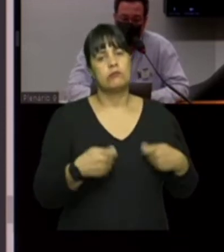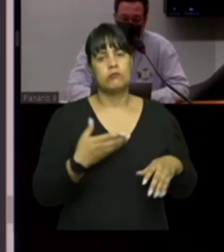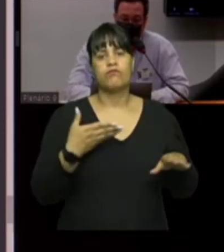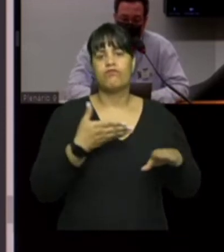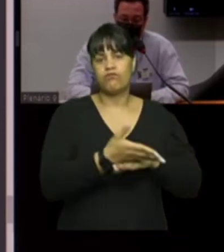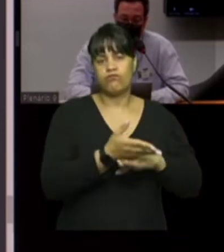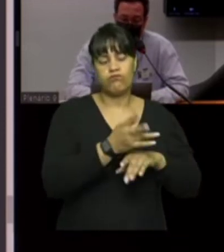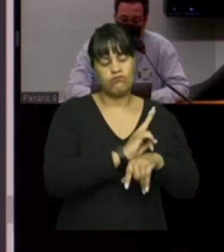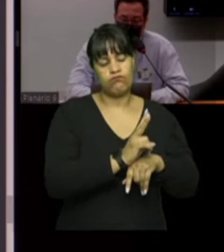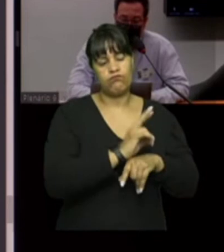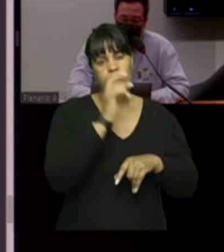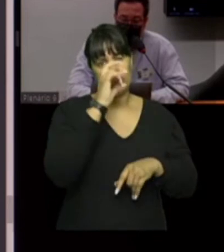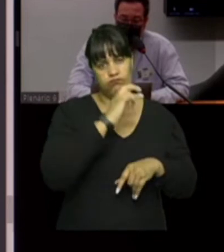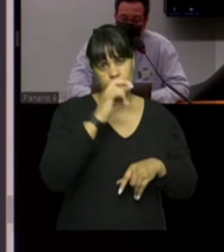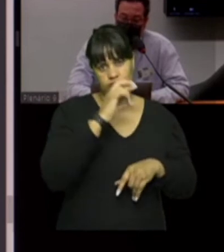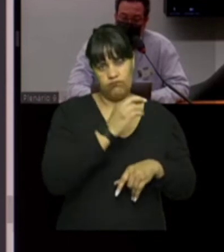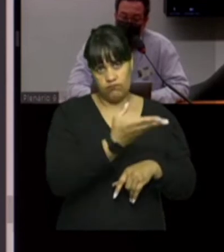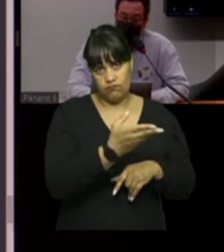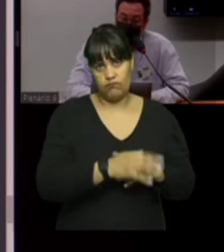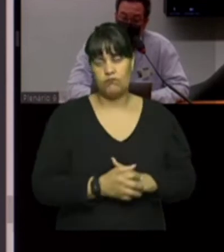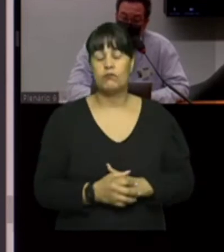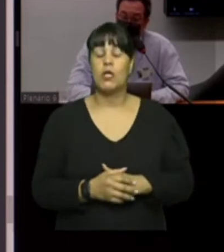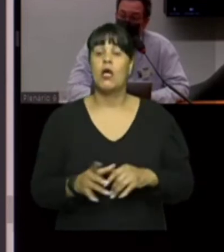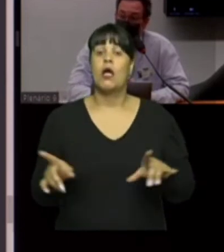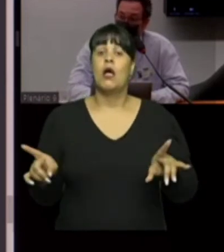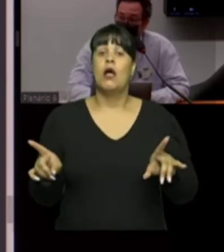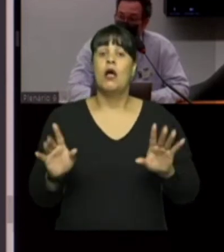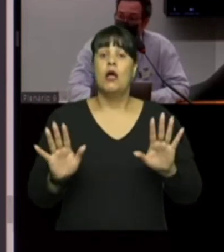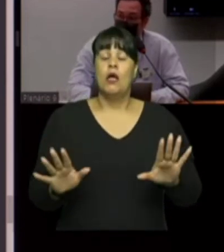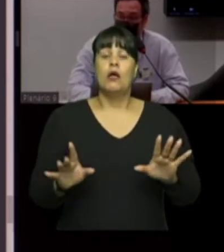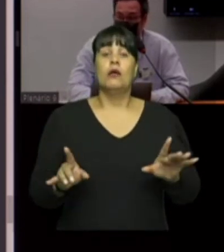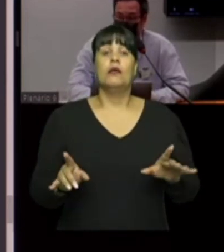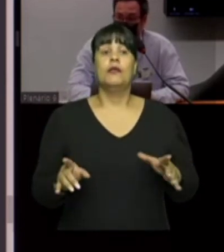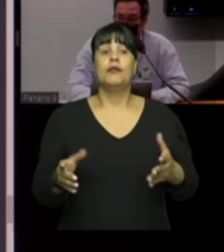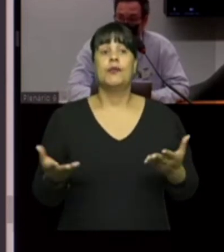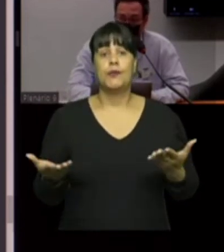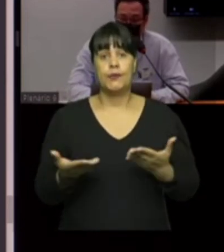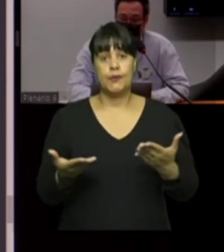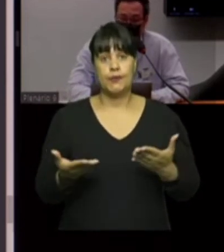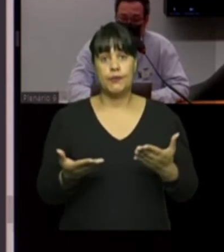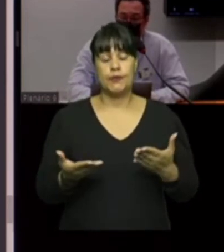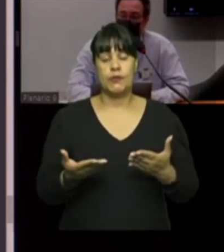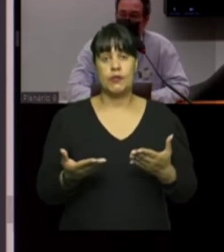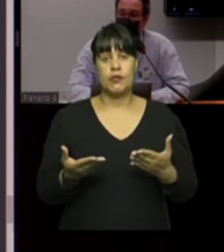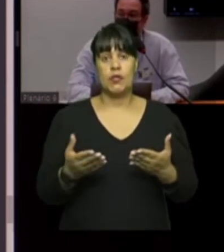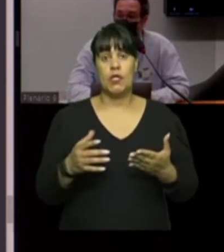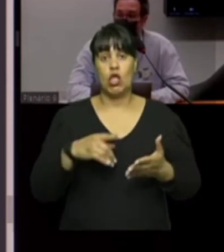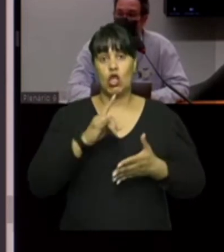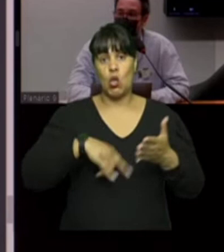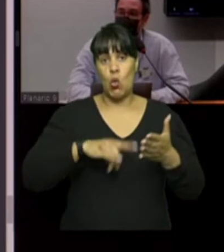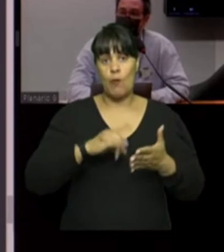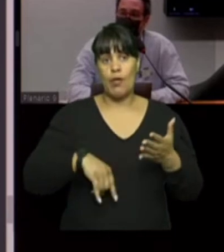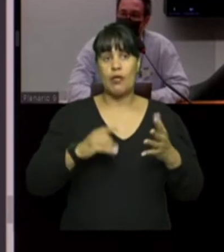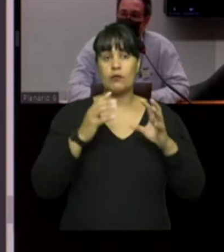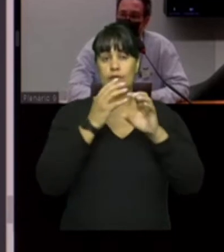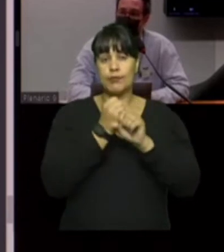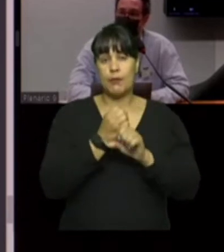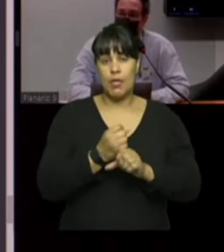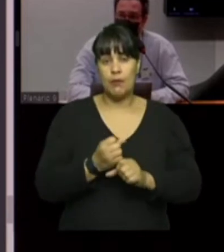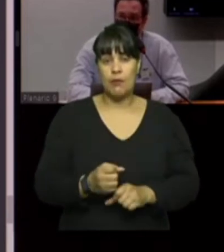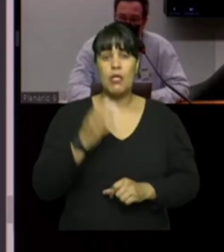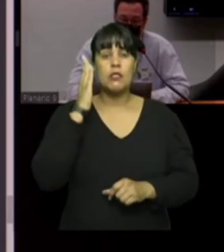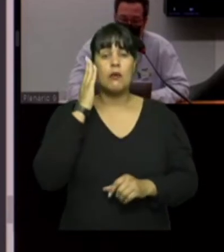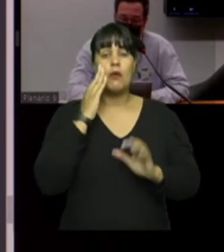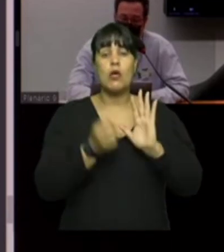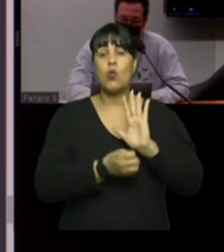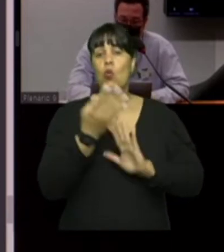desde 2014. Hoje nós não temos um documento que faça um censo das pessoas que estão nos hospitais